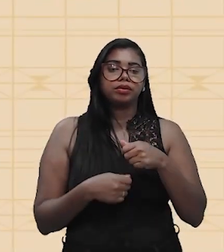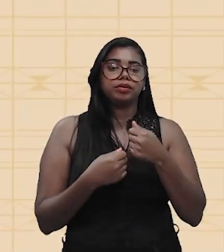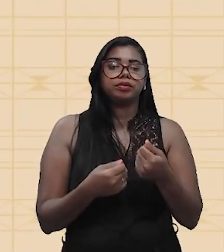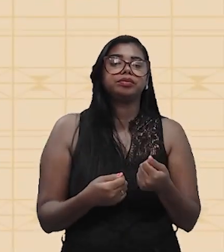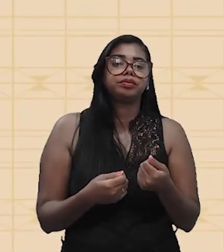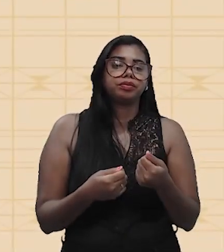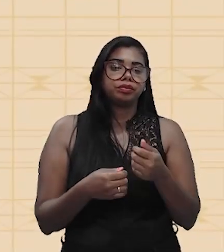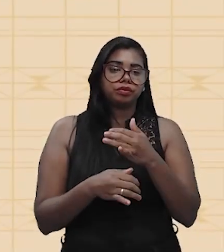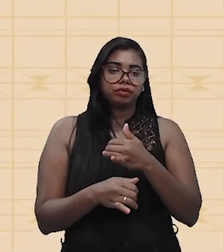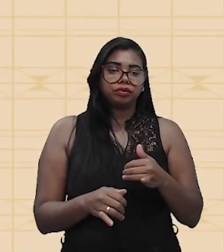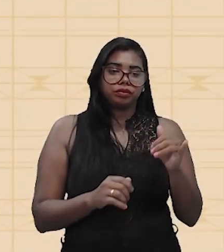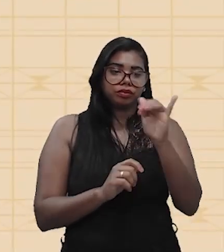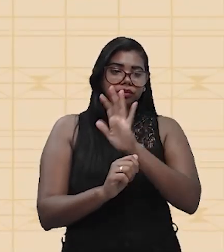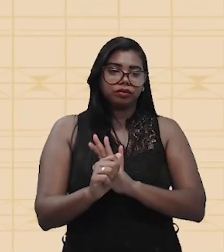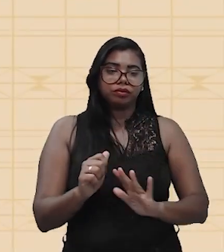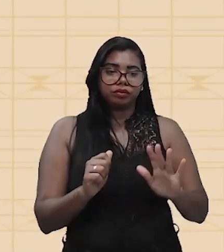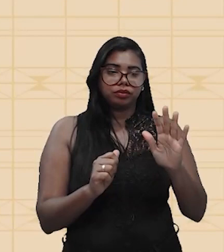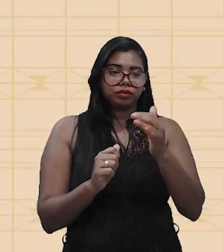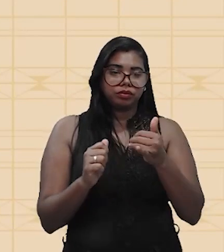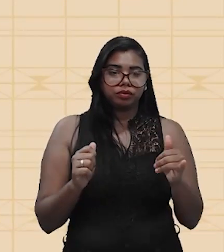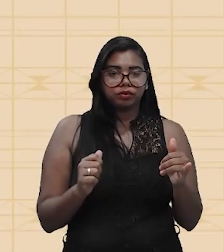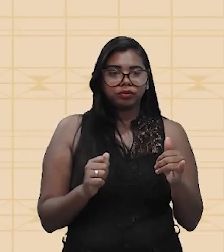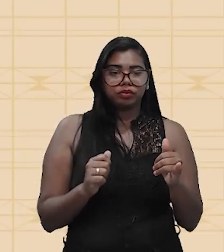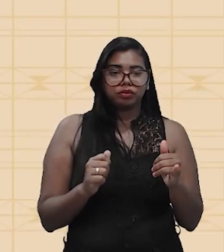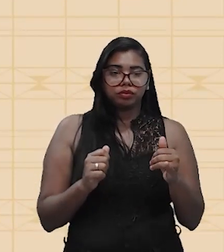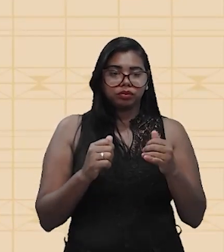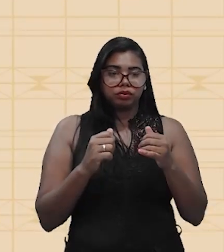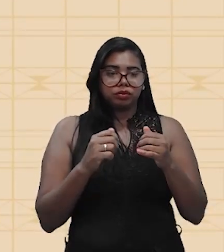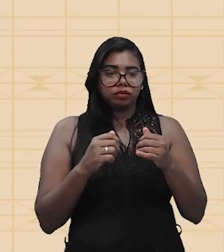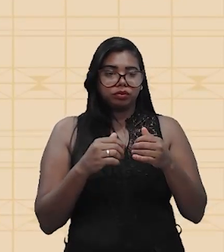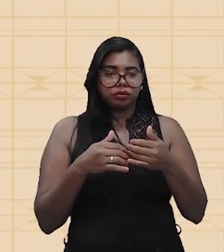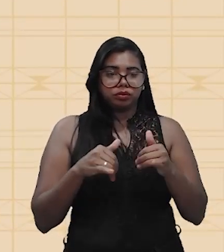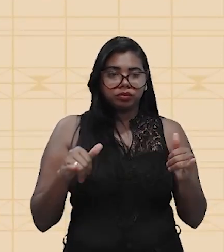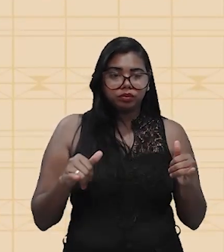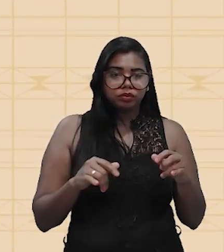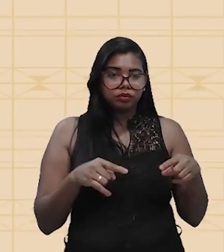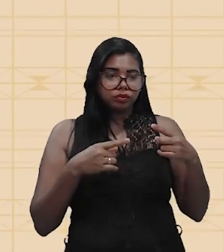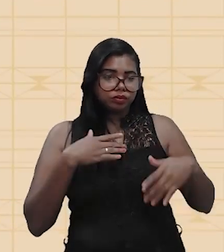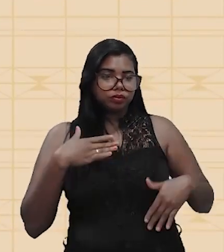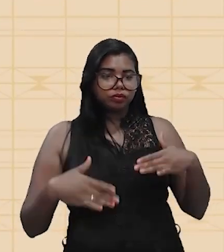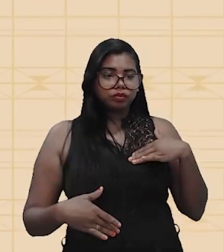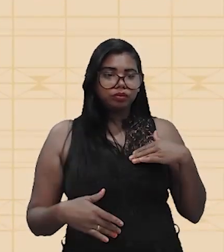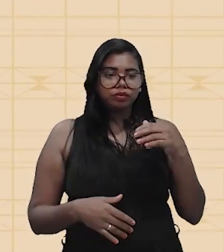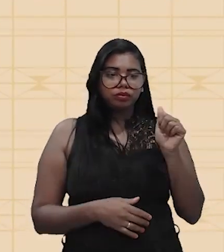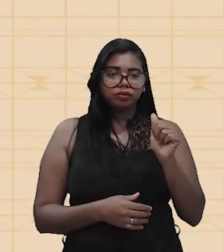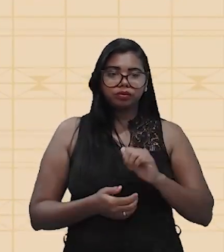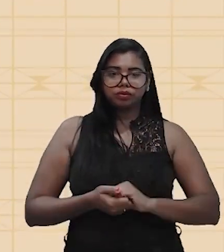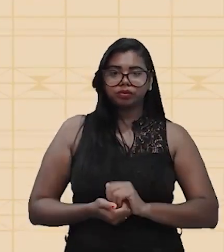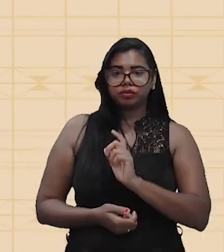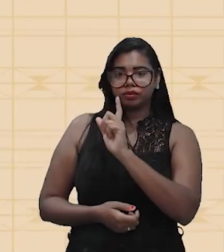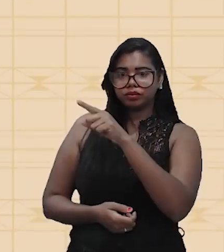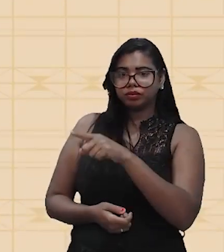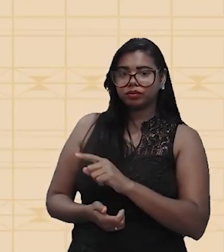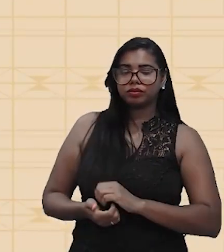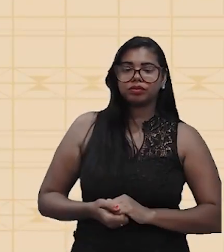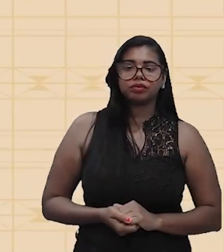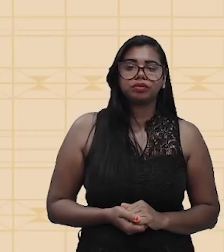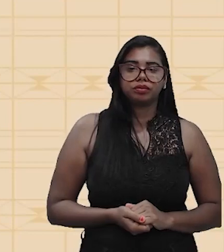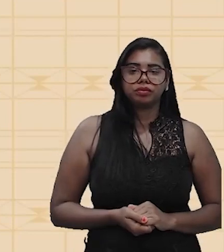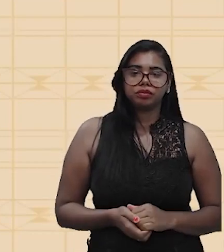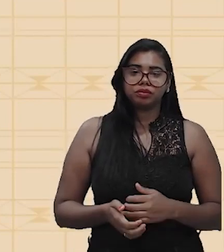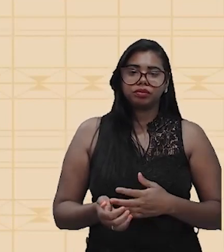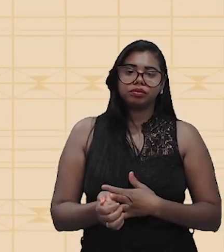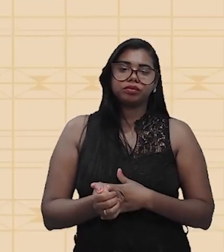único, que o circuito provoca ao toque no ponto A. Observe que ao tocar no ponto A, o que é que